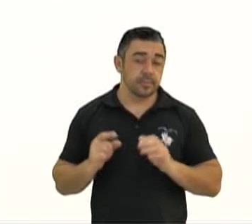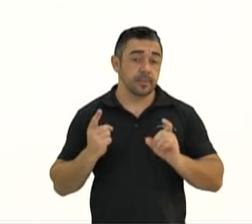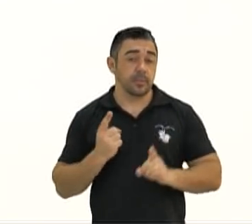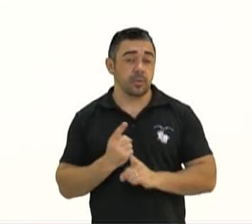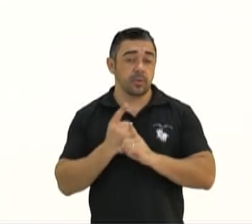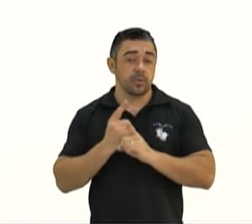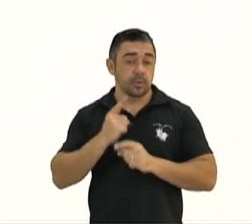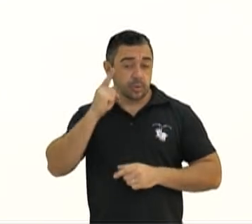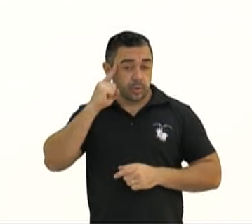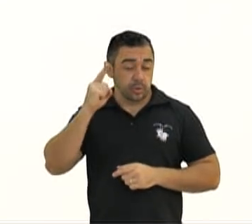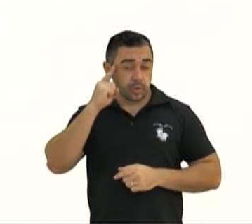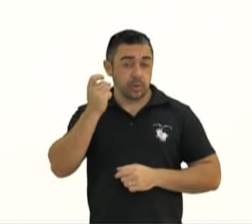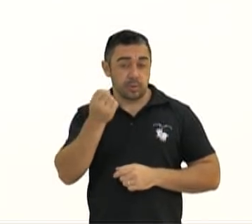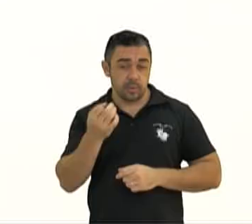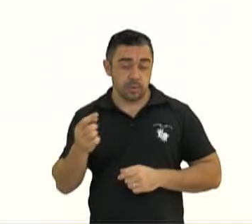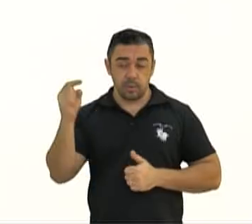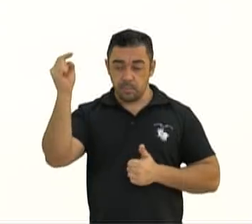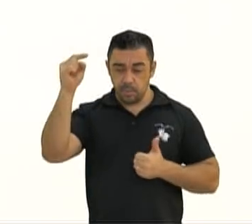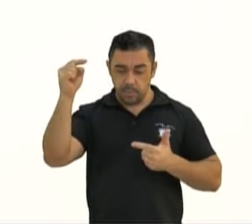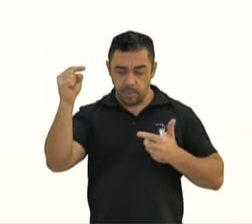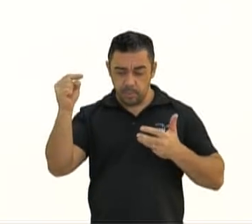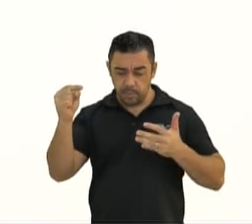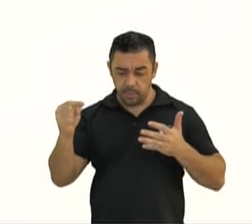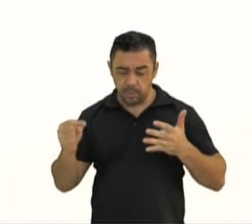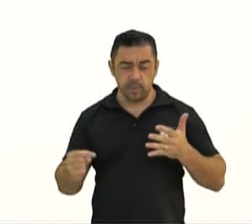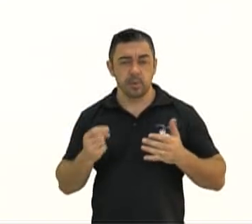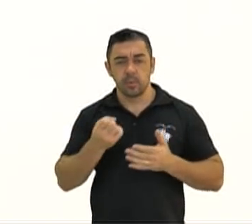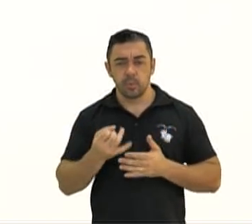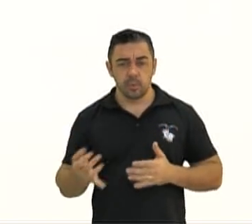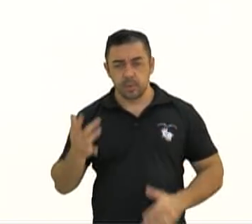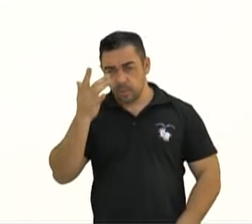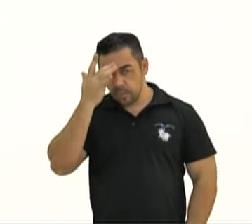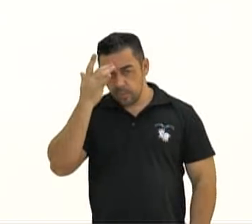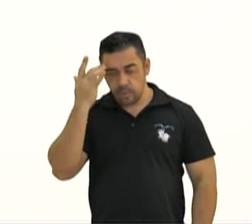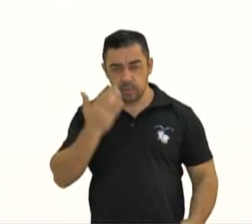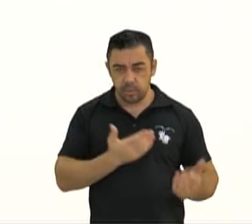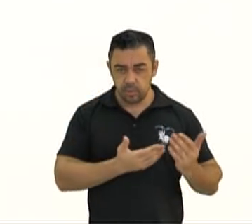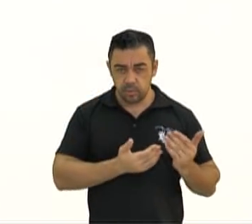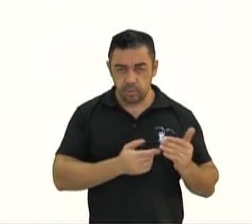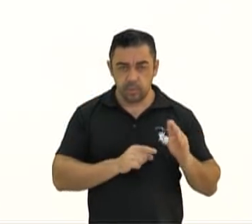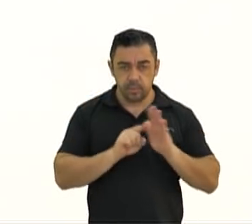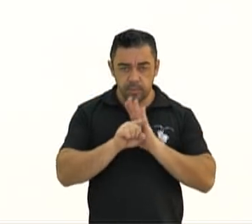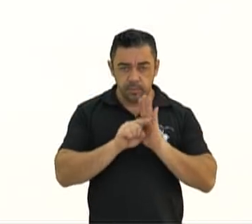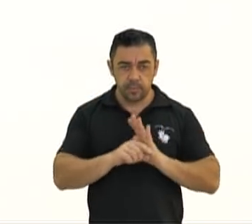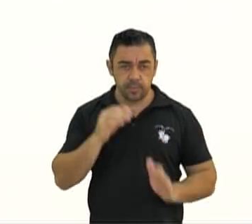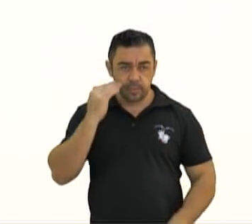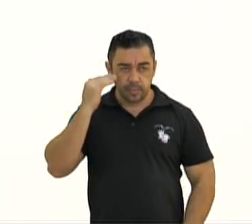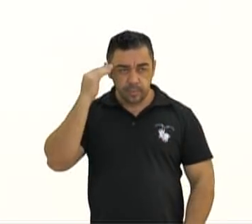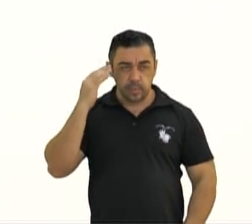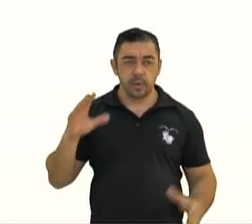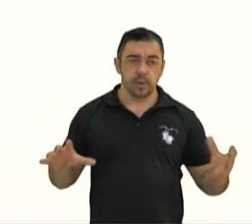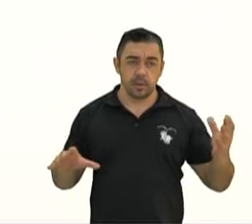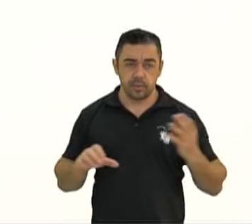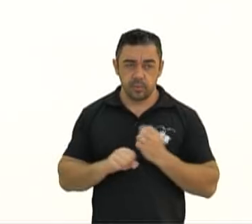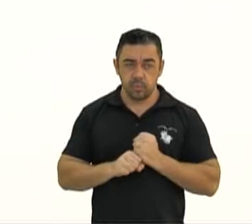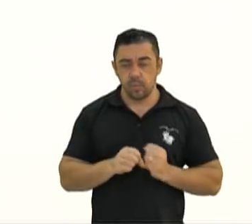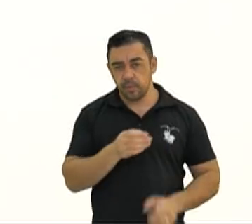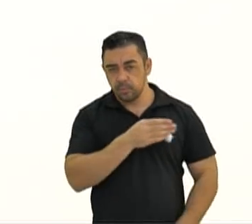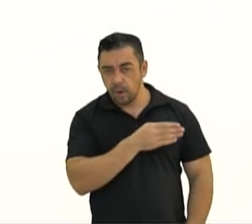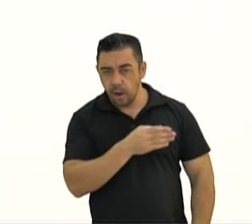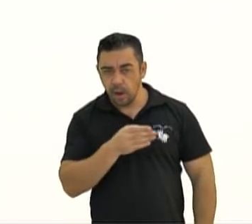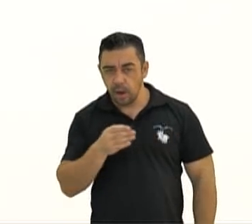descobrimos por dia qual é a quantidade de adolescentes entrevistados. Agora a gente soma esses valores,